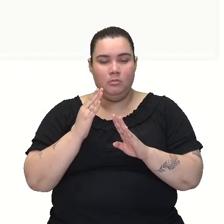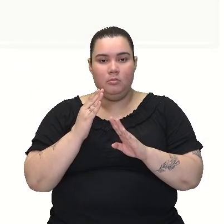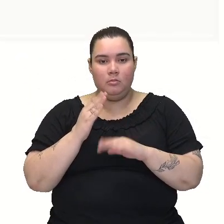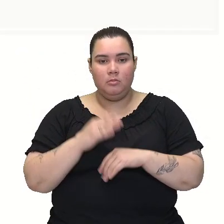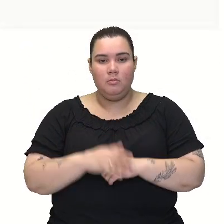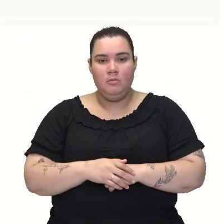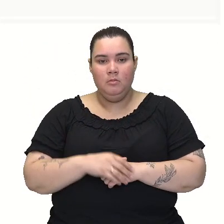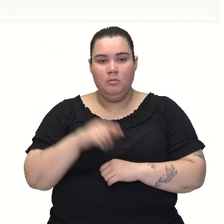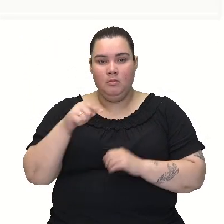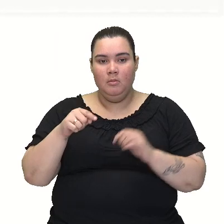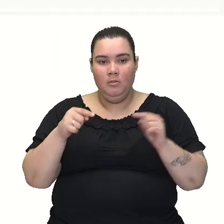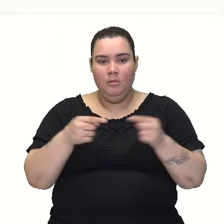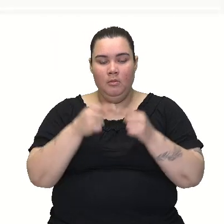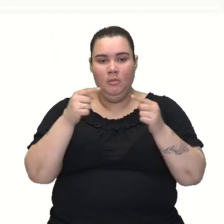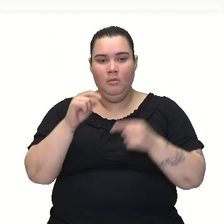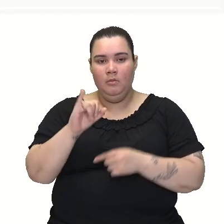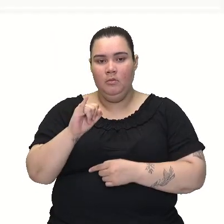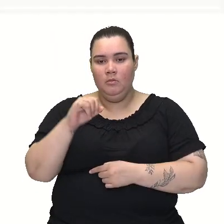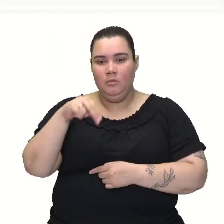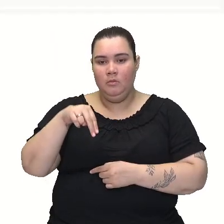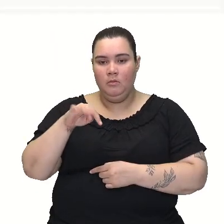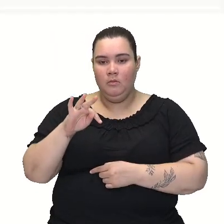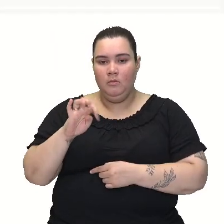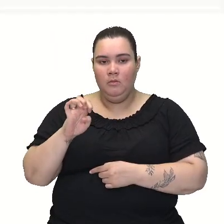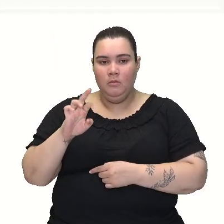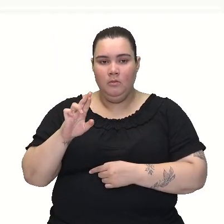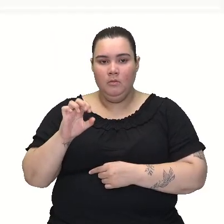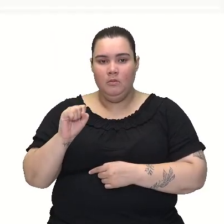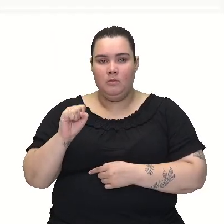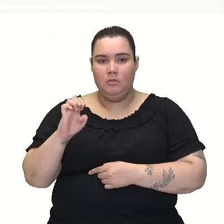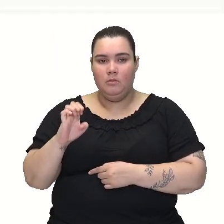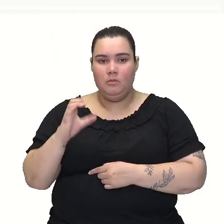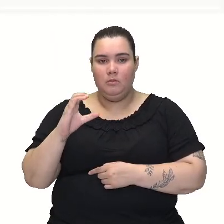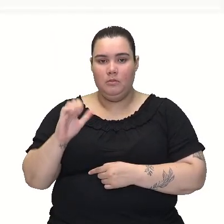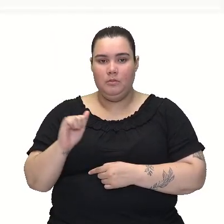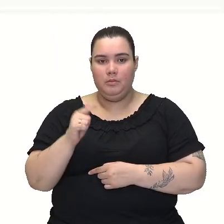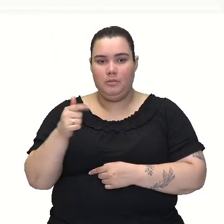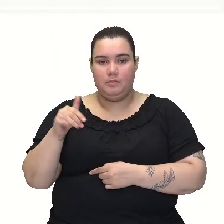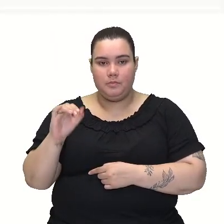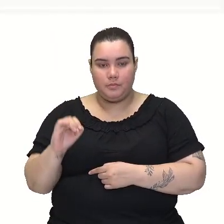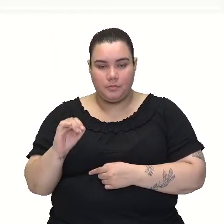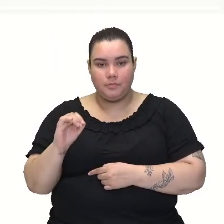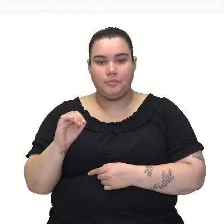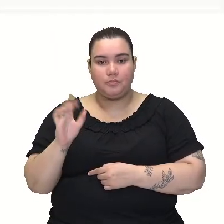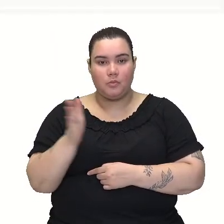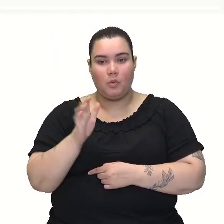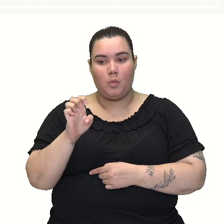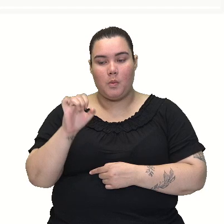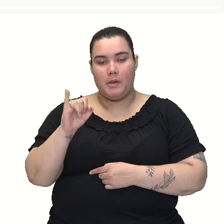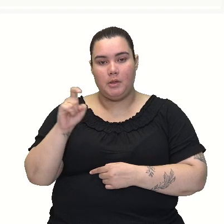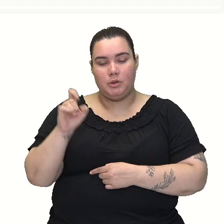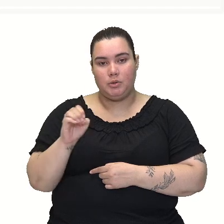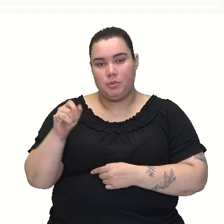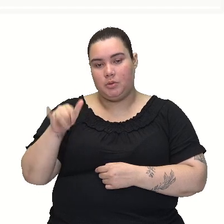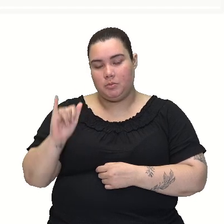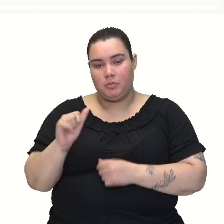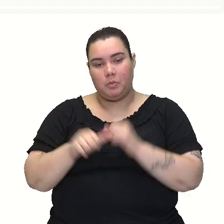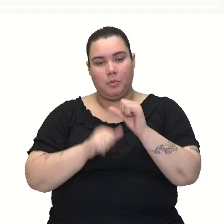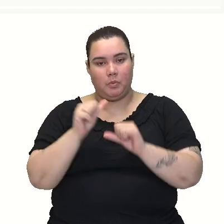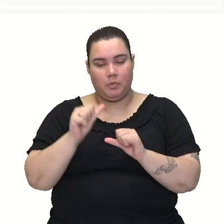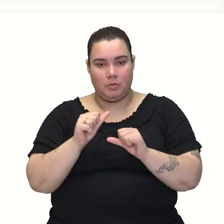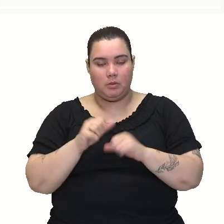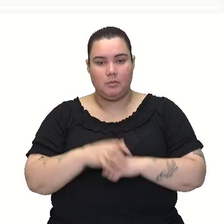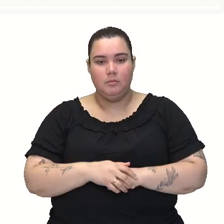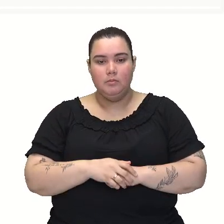a interseção com o eixo y, o que a gente vai fazer? Vamos substituir. Ou seja, no lugar